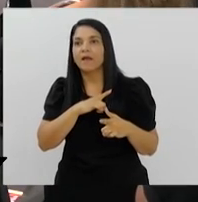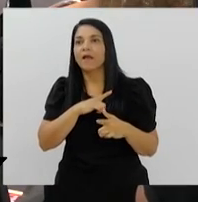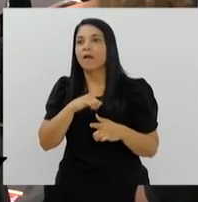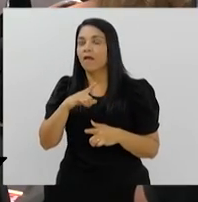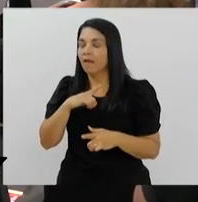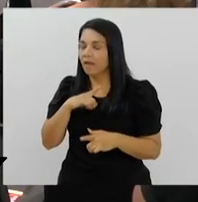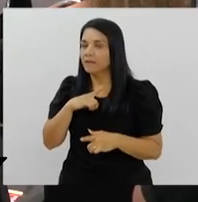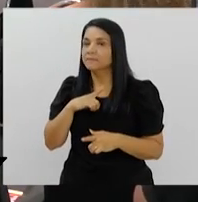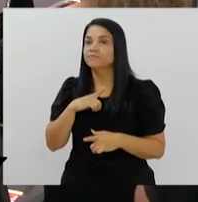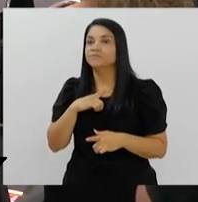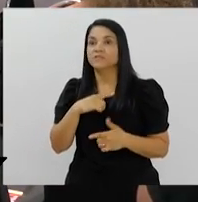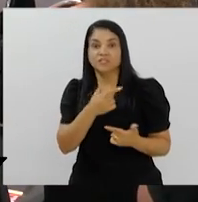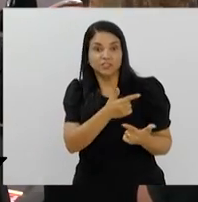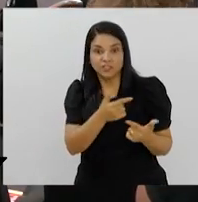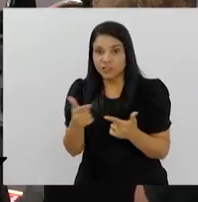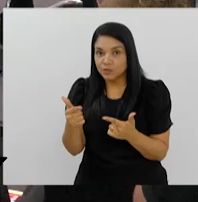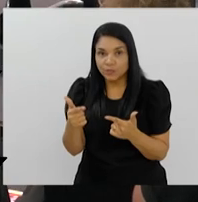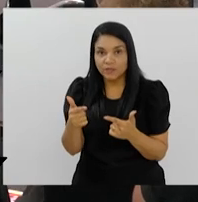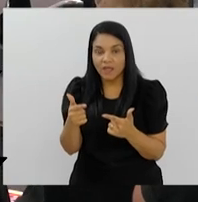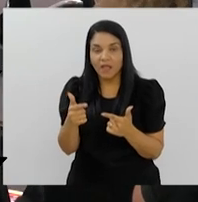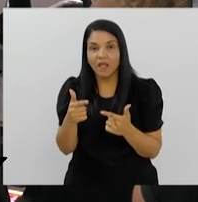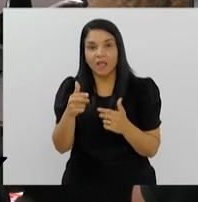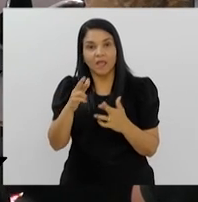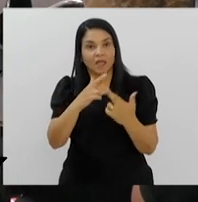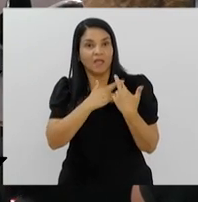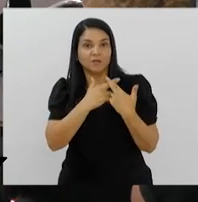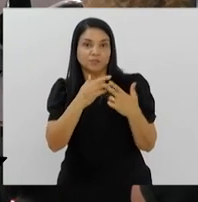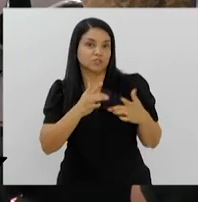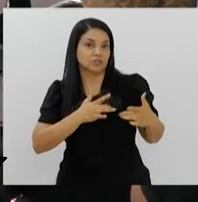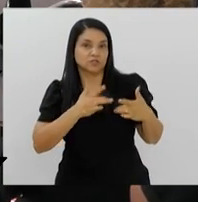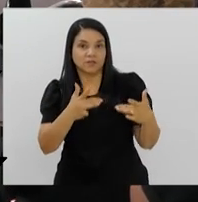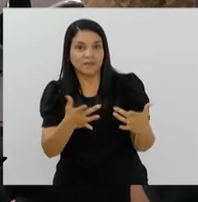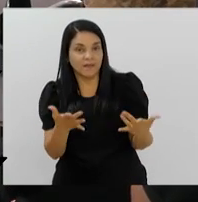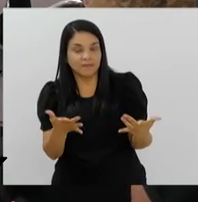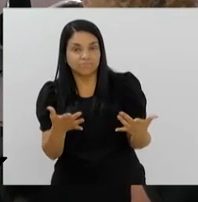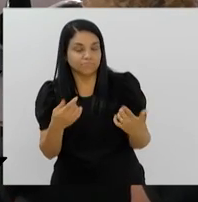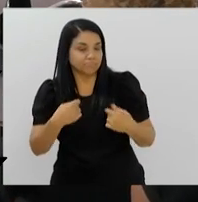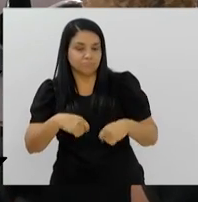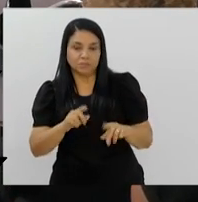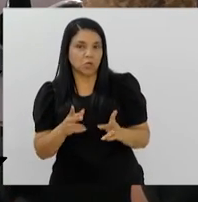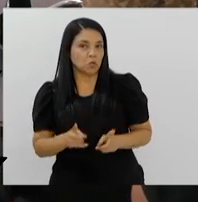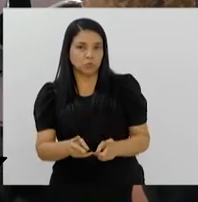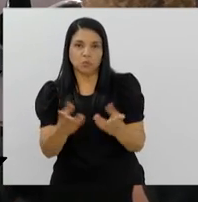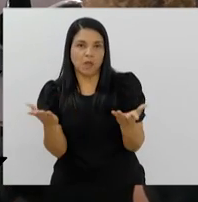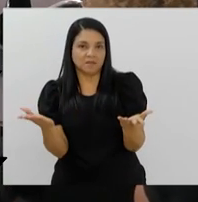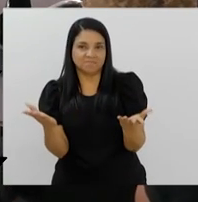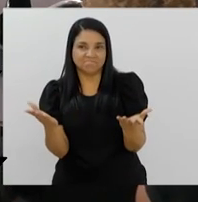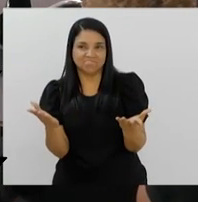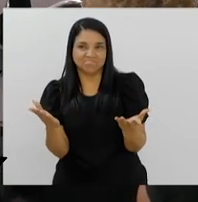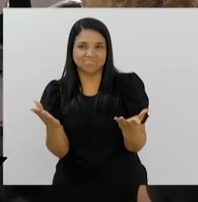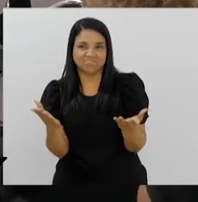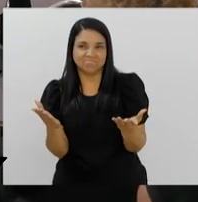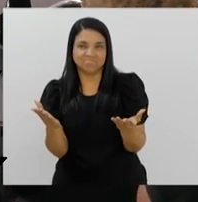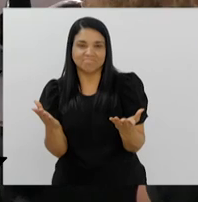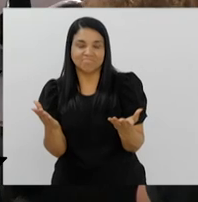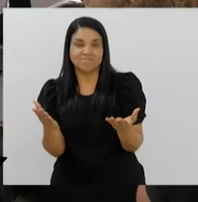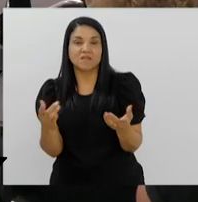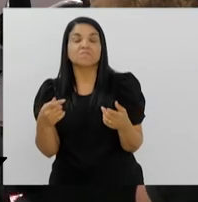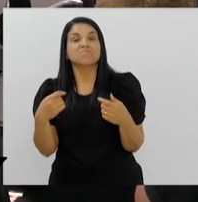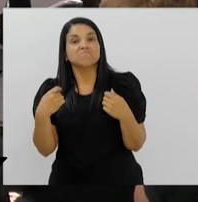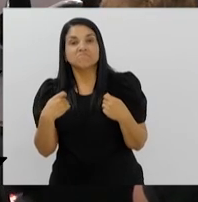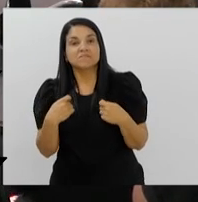outra figura mas se não tem nem responsabilidade solidária olha não dá nem a gente não precisa nem continuar aí de fato a gente